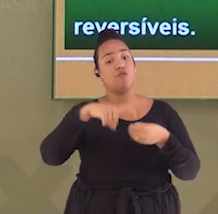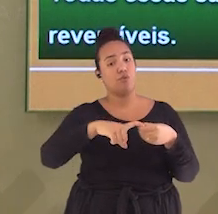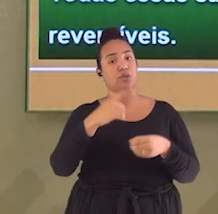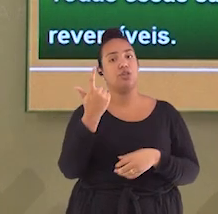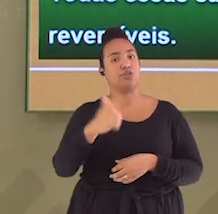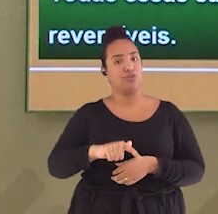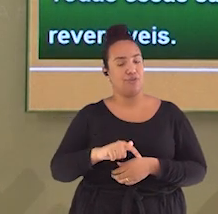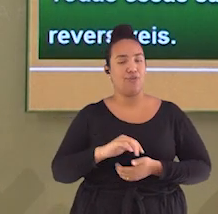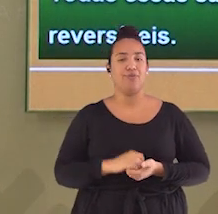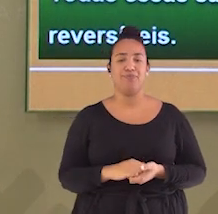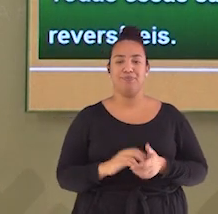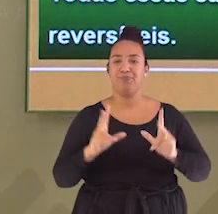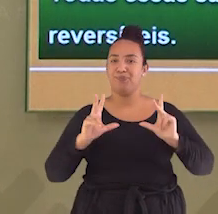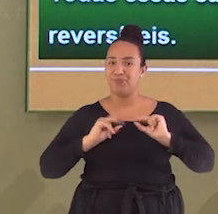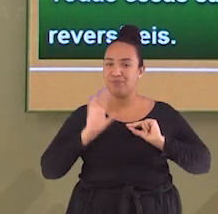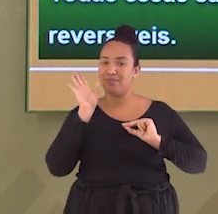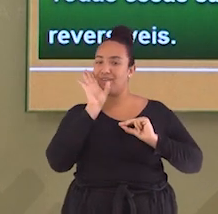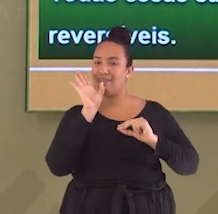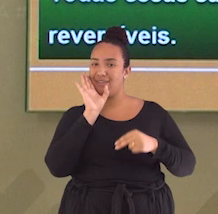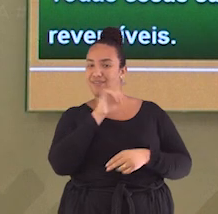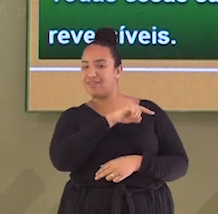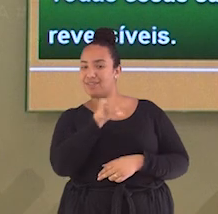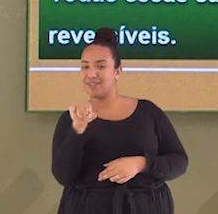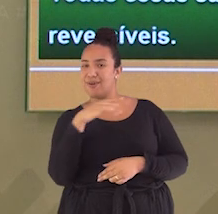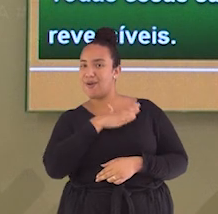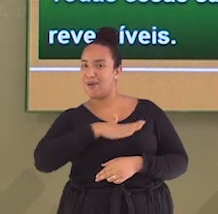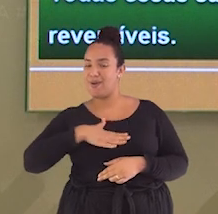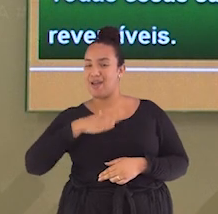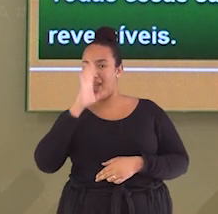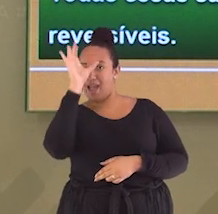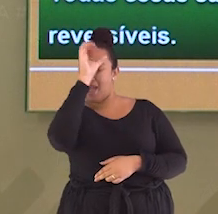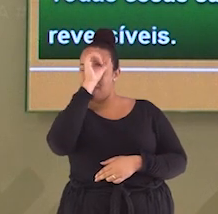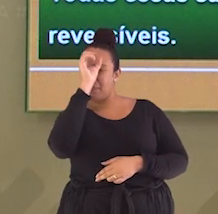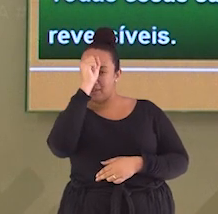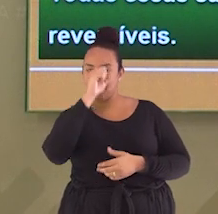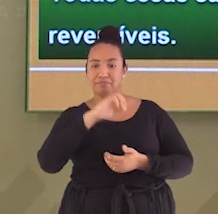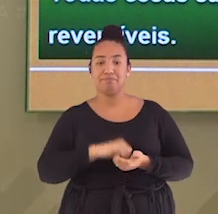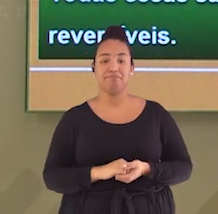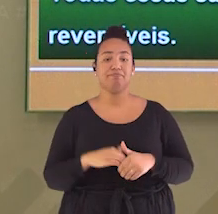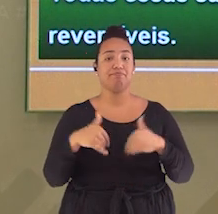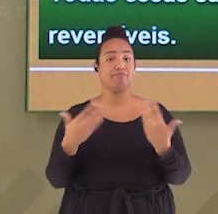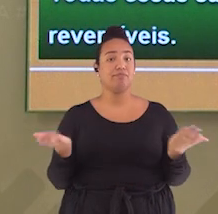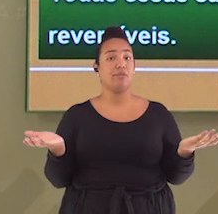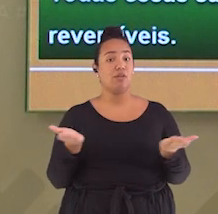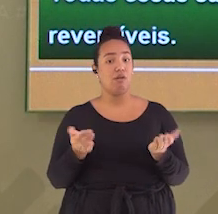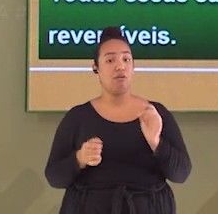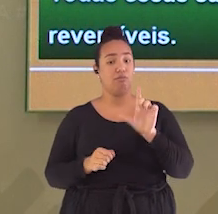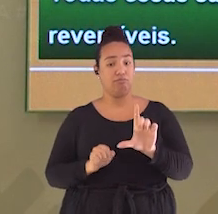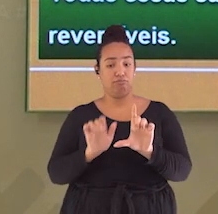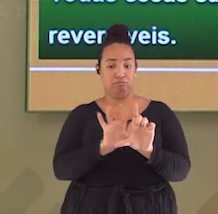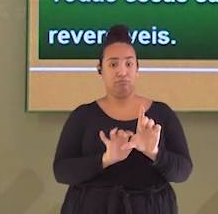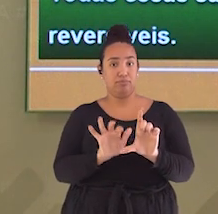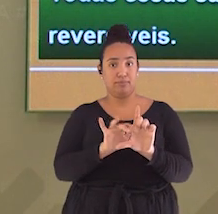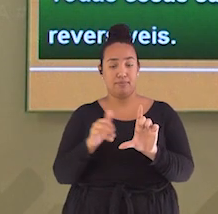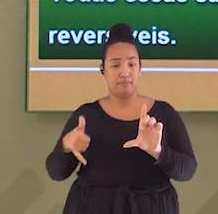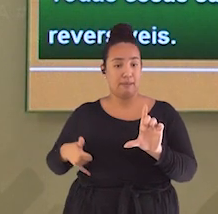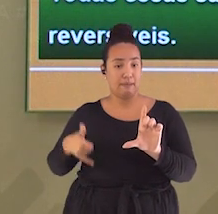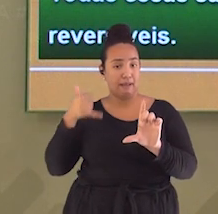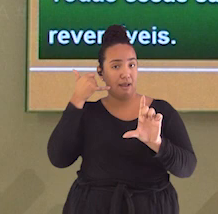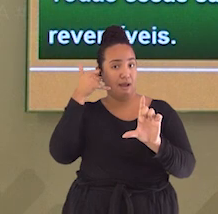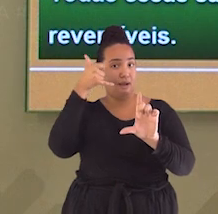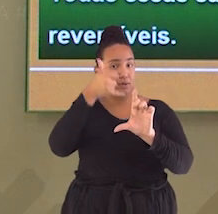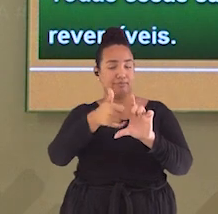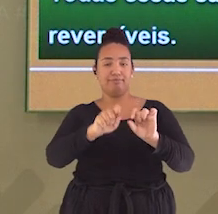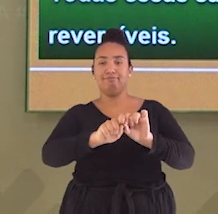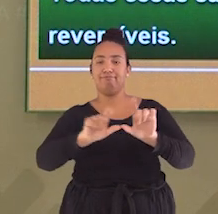reversíveis. Uau, muito legal! Estão gostando de aprender comigo? Então, pegue o seu celular e aponte para o QR Code